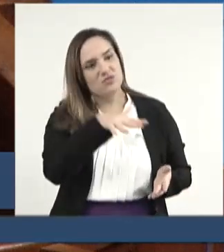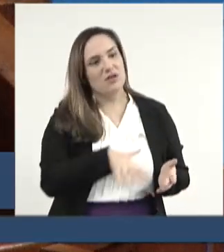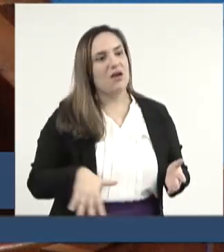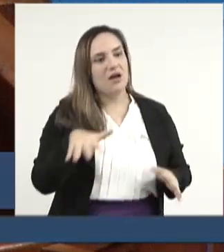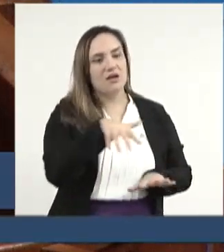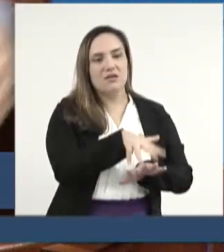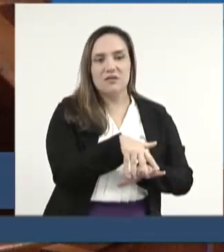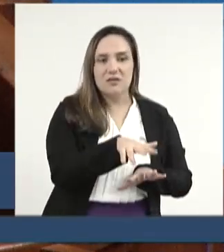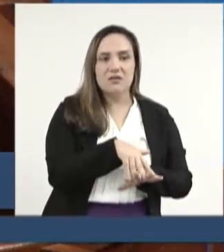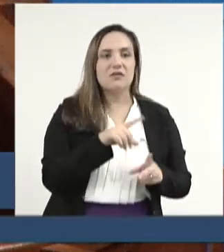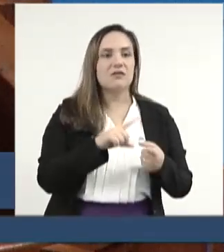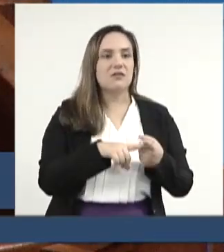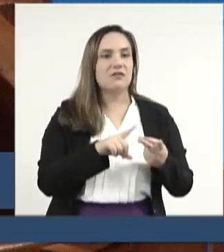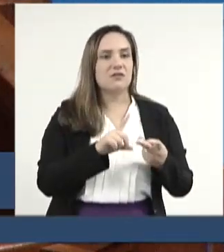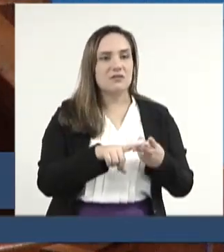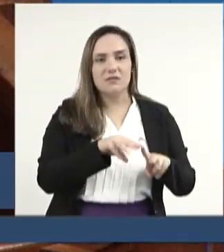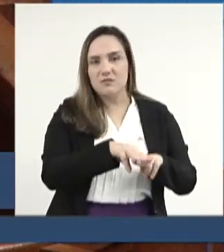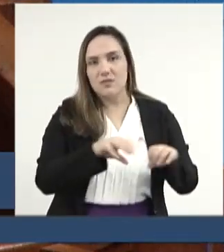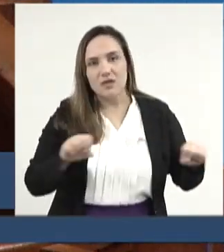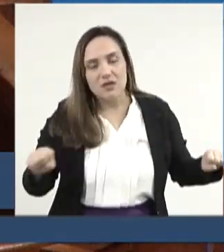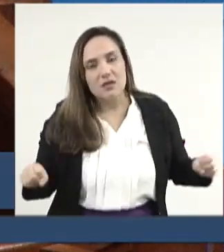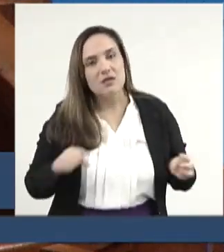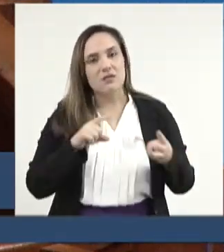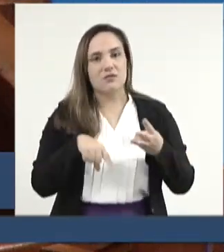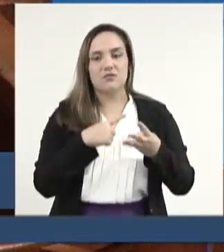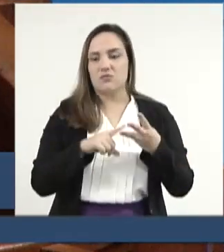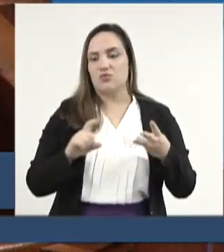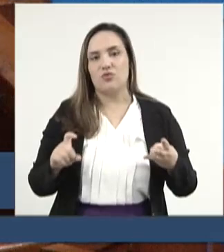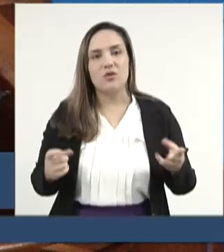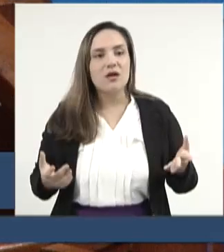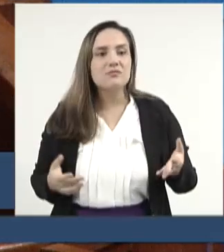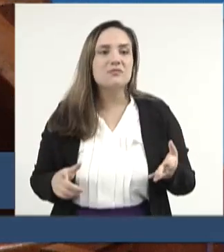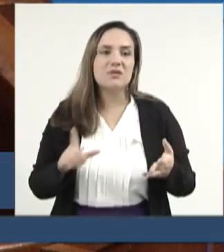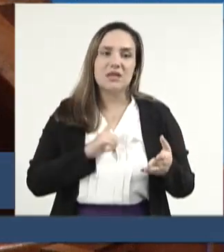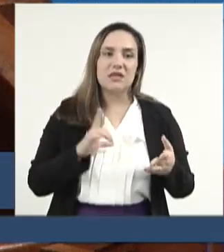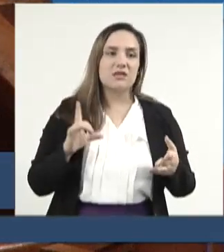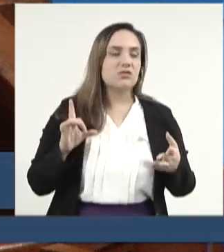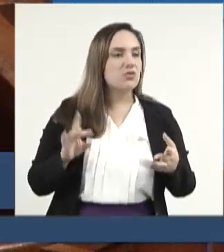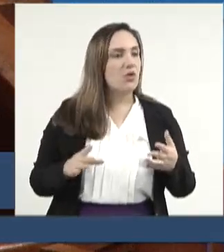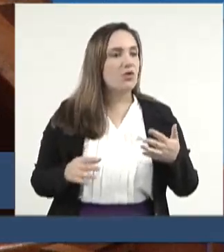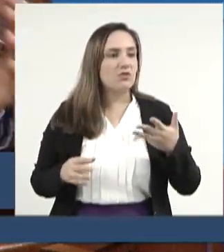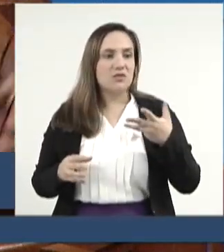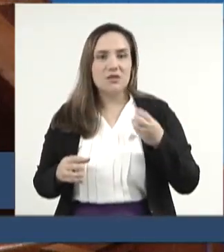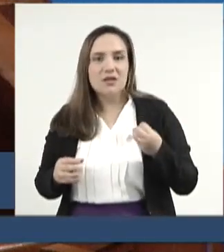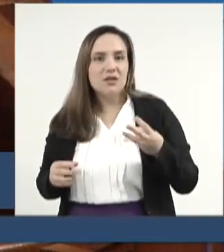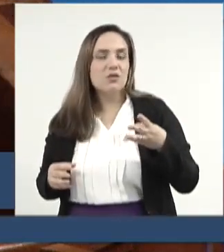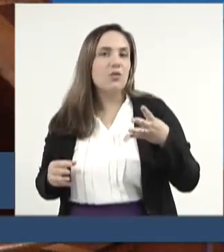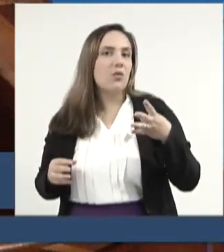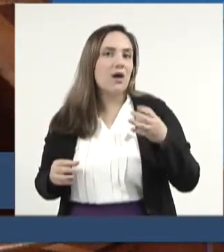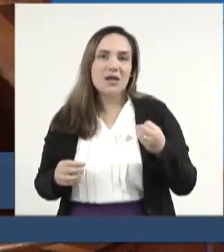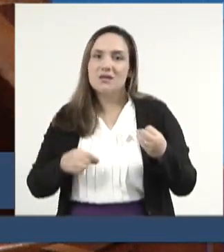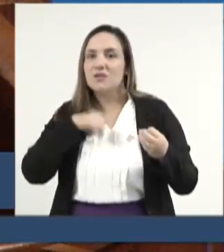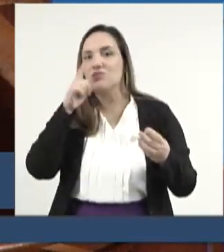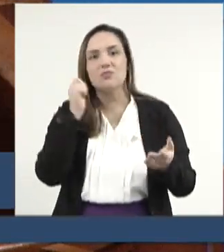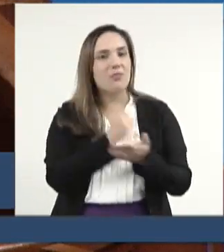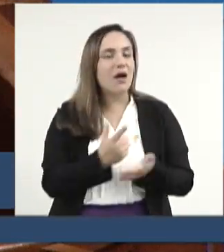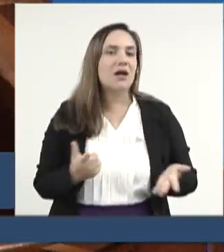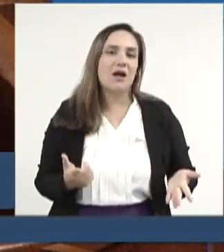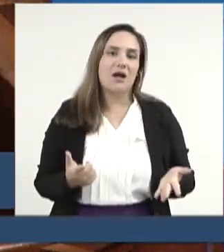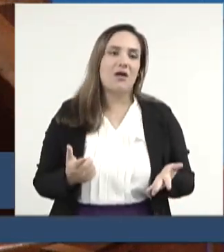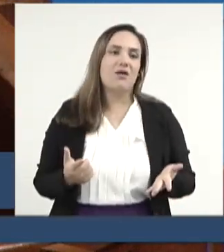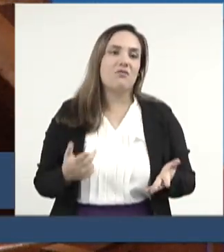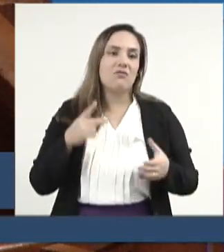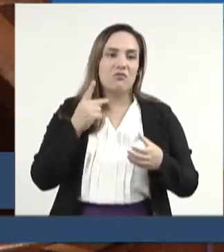Cidrolândia, de Maracaju, no sul do estado, em Dourado, colheram 30 sacos, 35, 40, não pagam custo de produção.